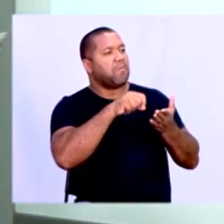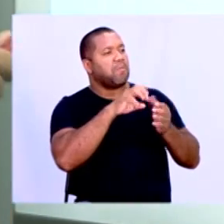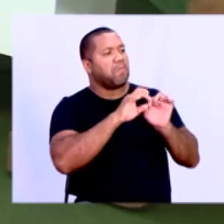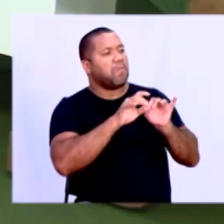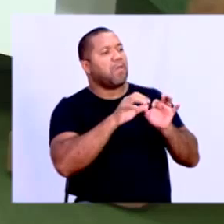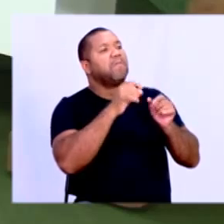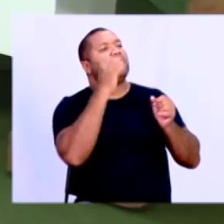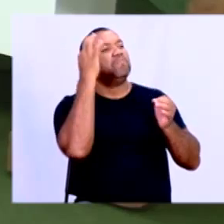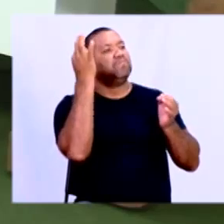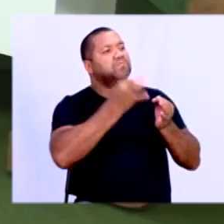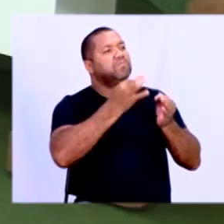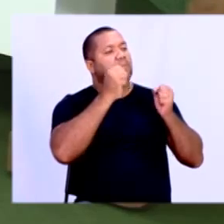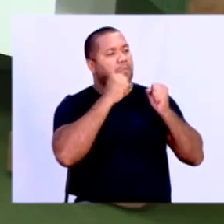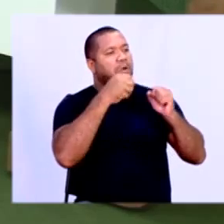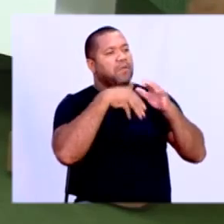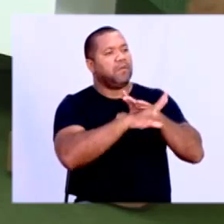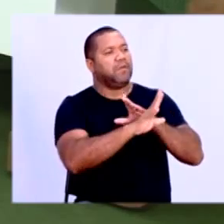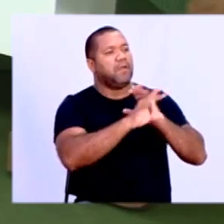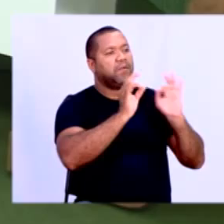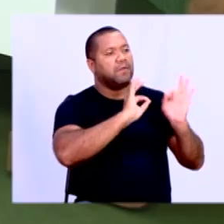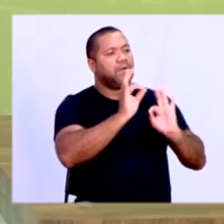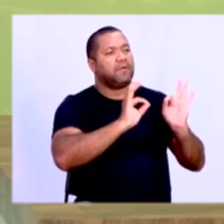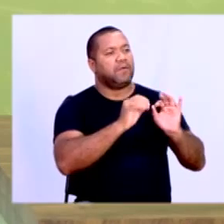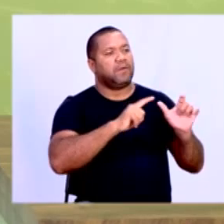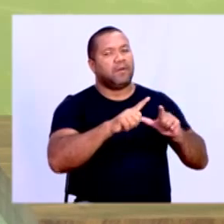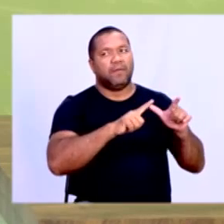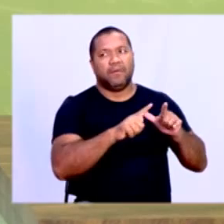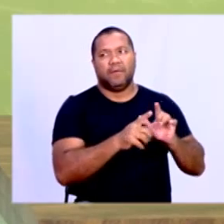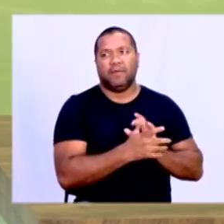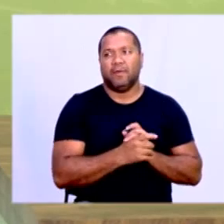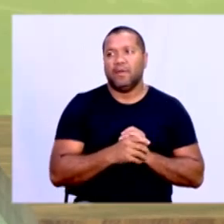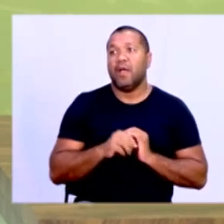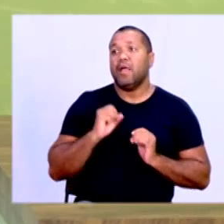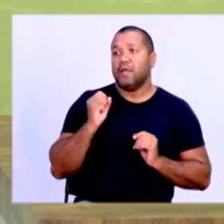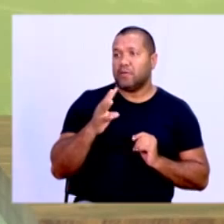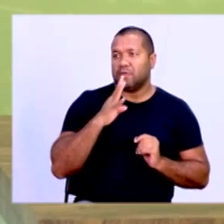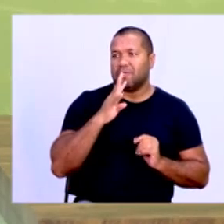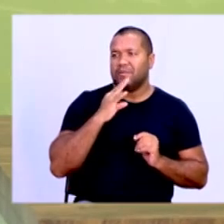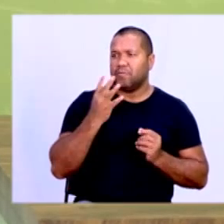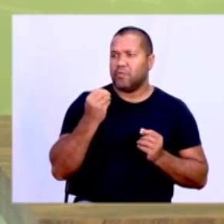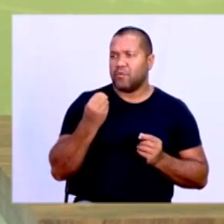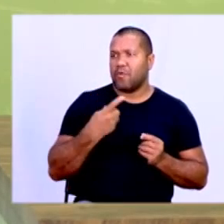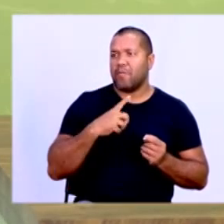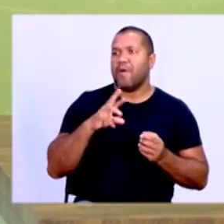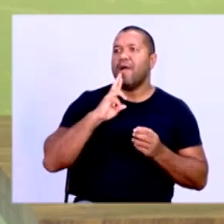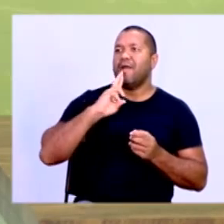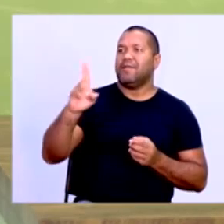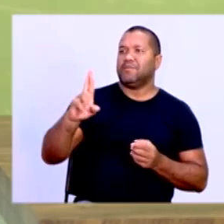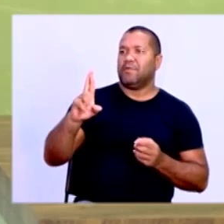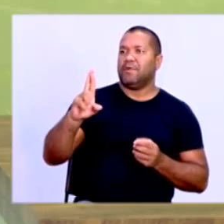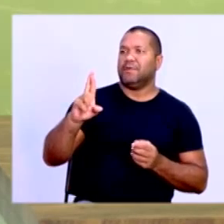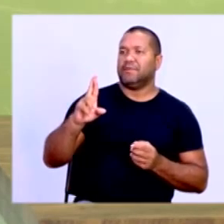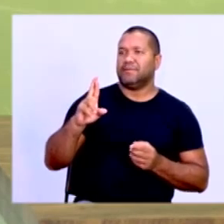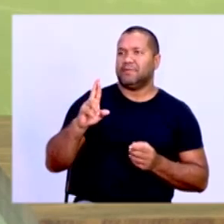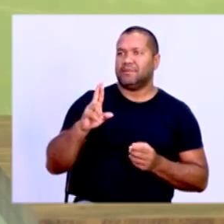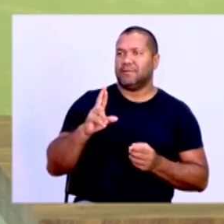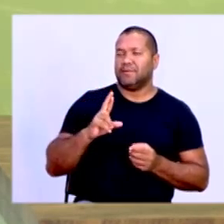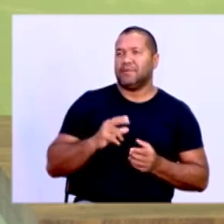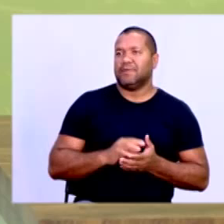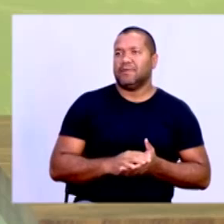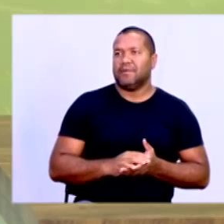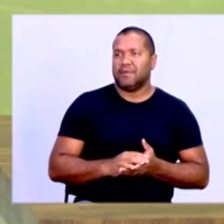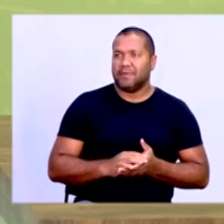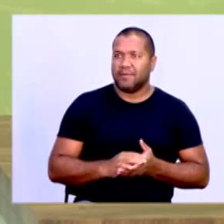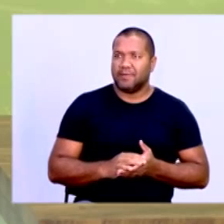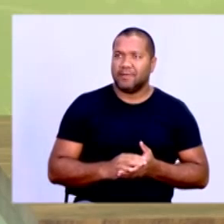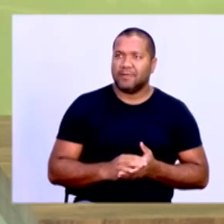Isso, e tem isso que a gente conhece muito, professor, como o feedback, né? O feedback que a aplicação dá ao